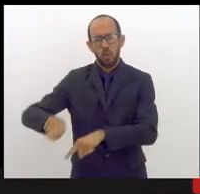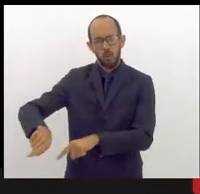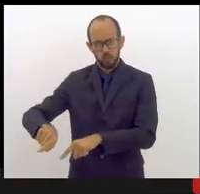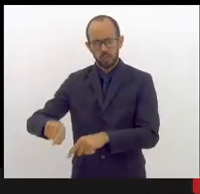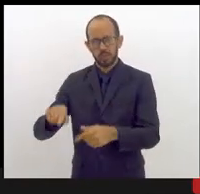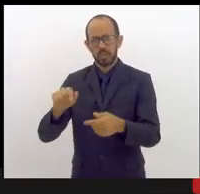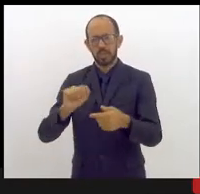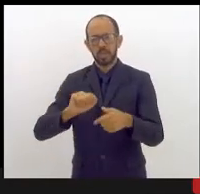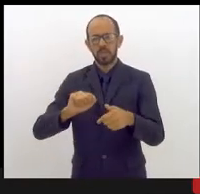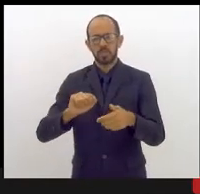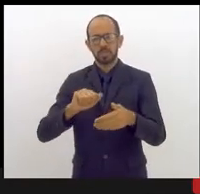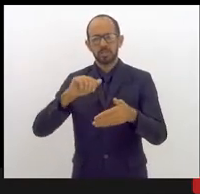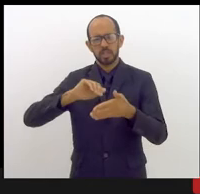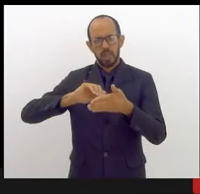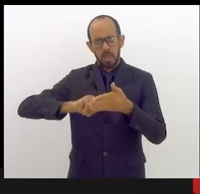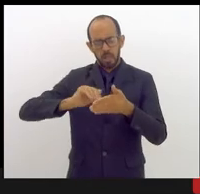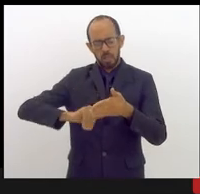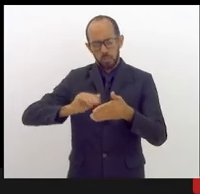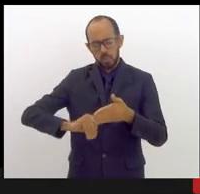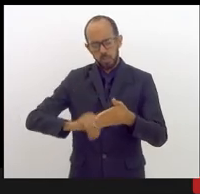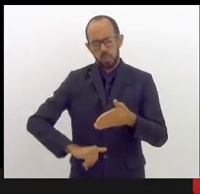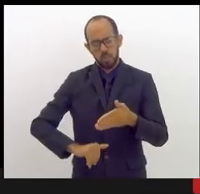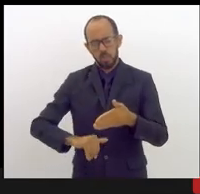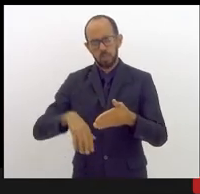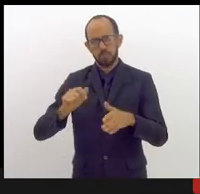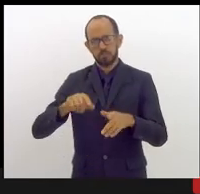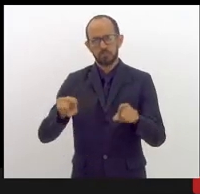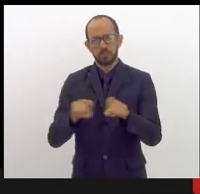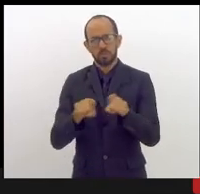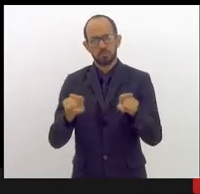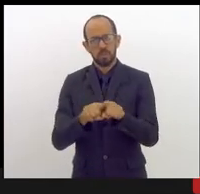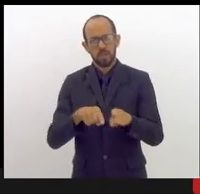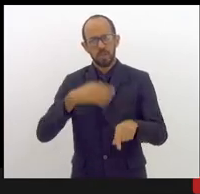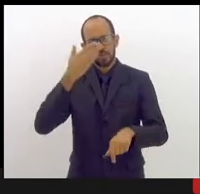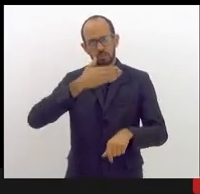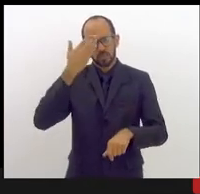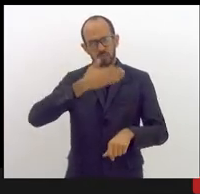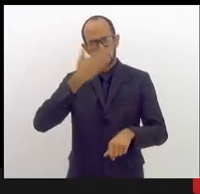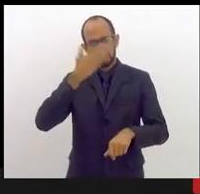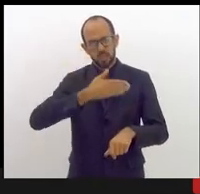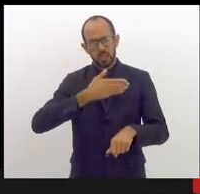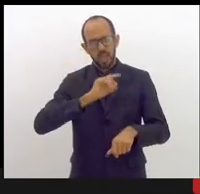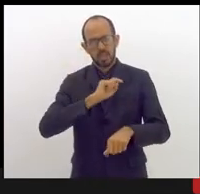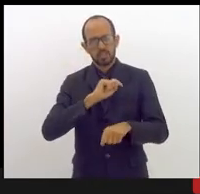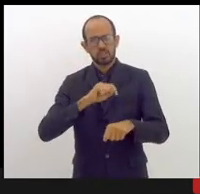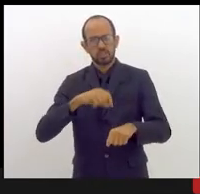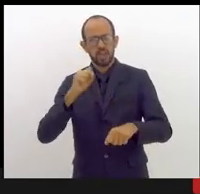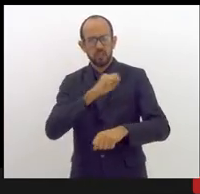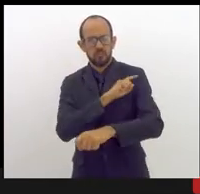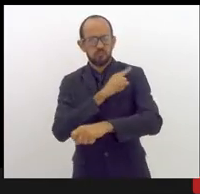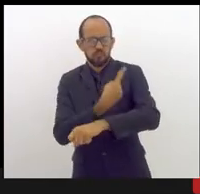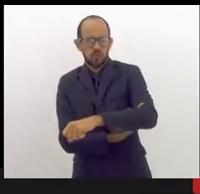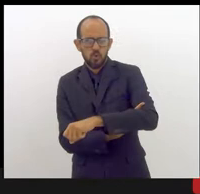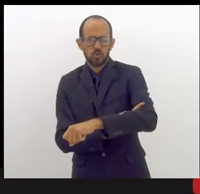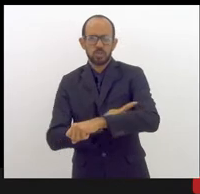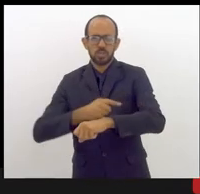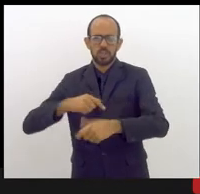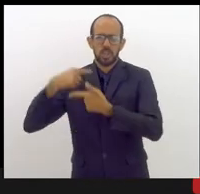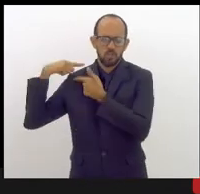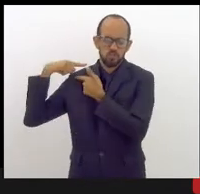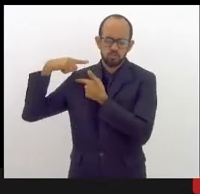e a deputada Marta Rocha falou muito bem contra a invisibilidade da força da ancestralidade